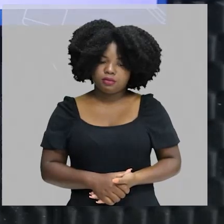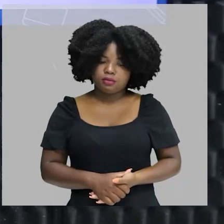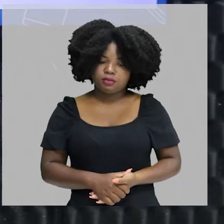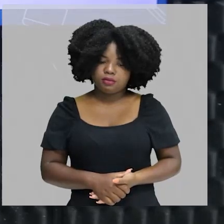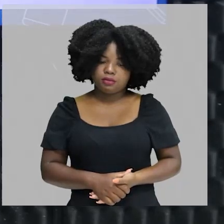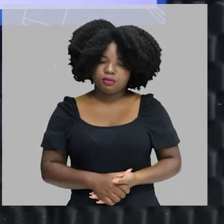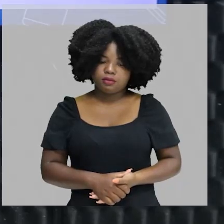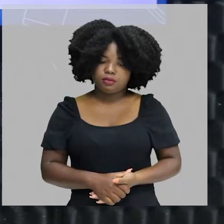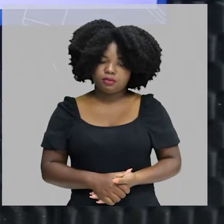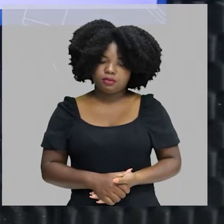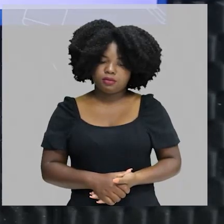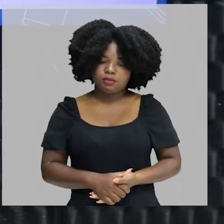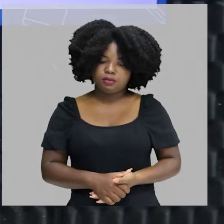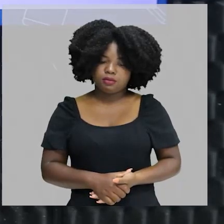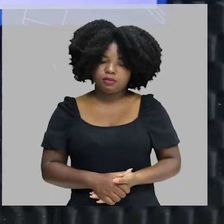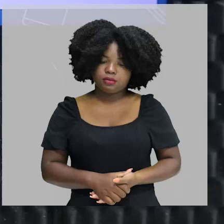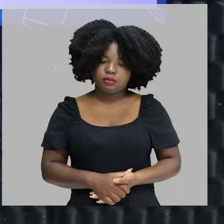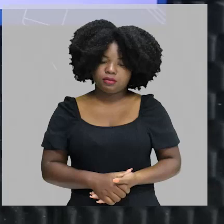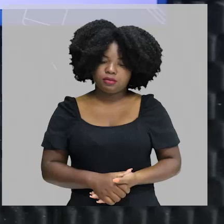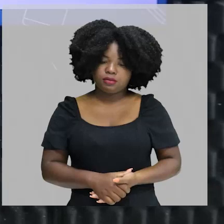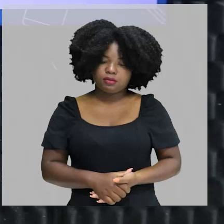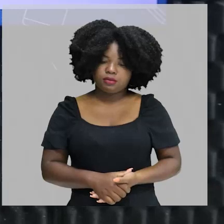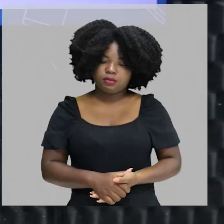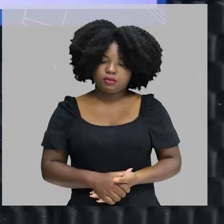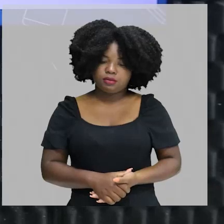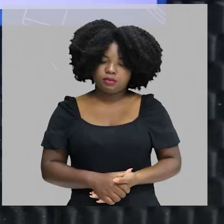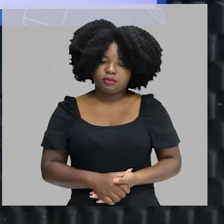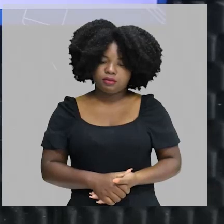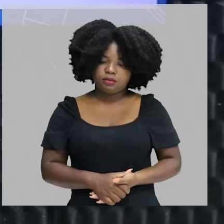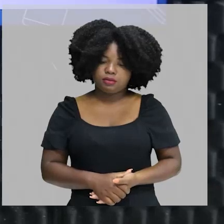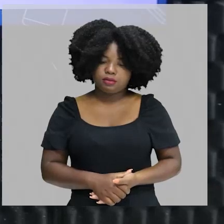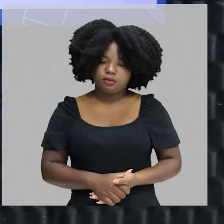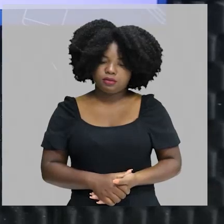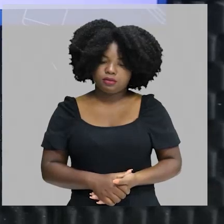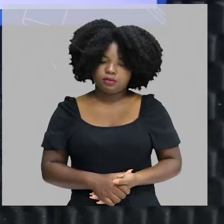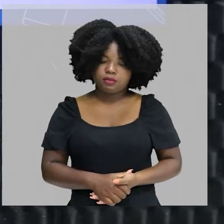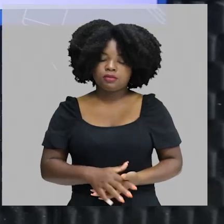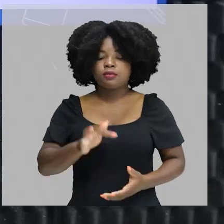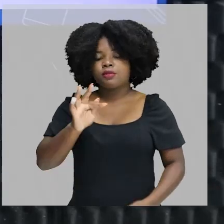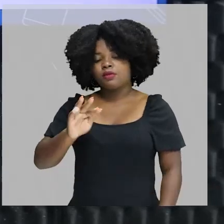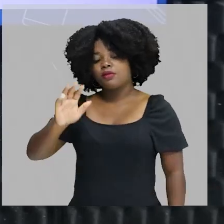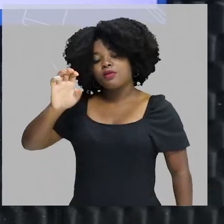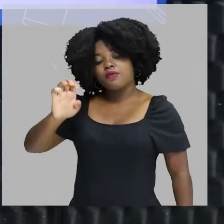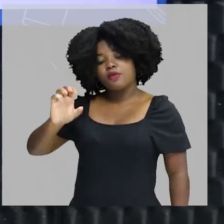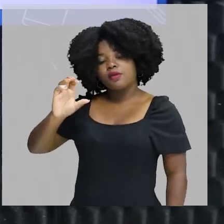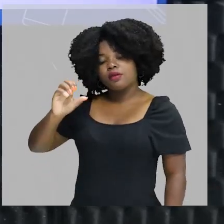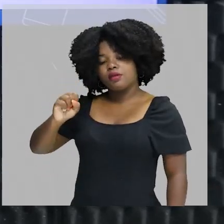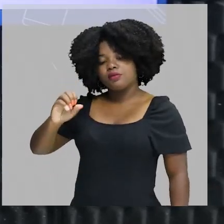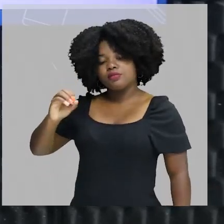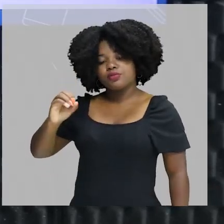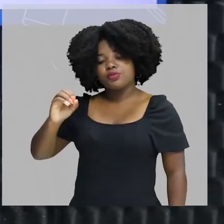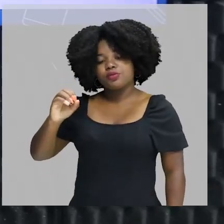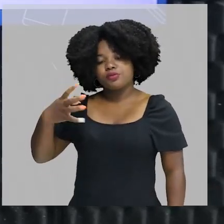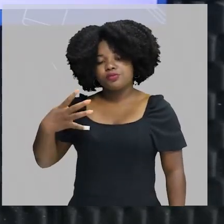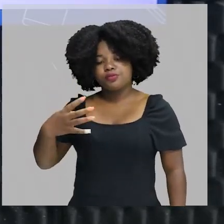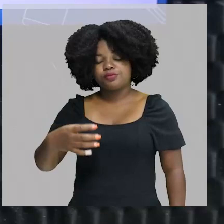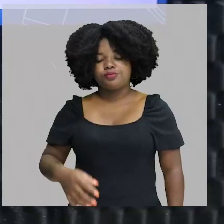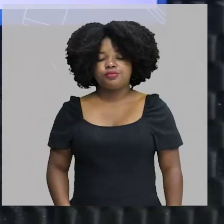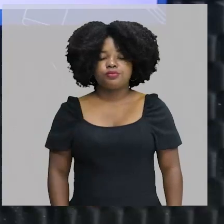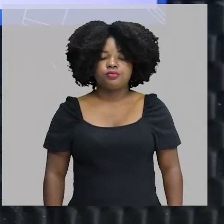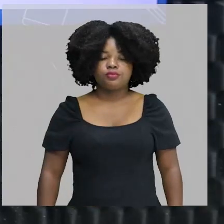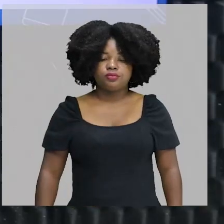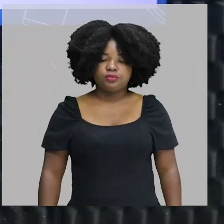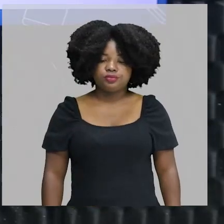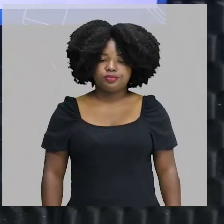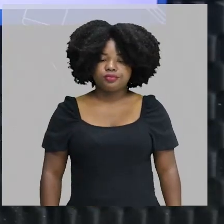a massa de sulfato ferroso, turma, o FeSO4, qual a massa